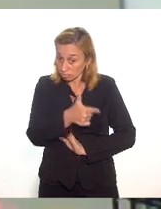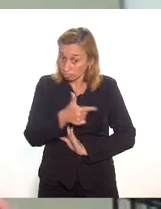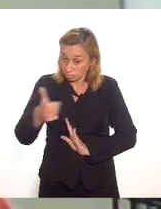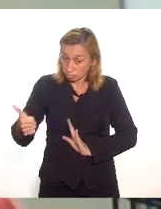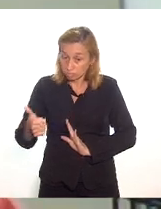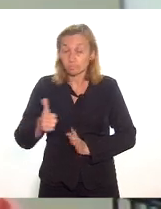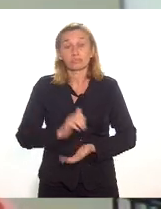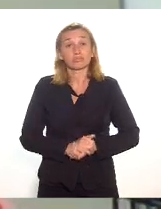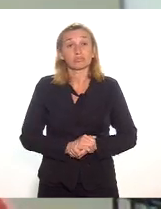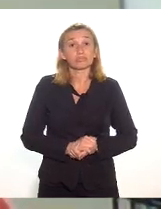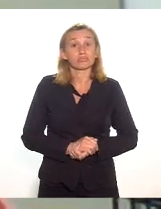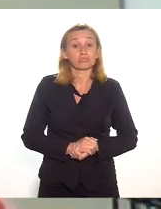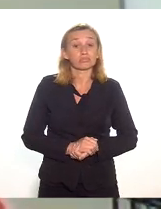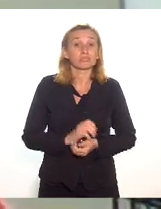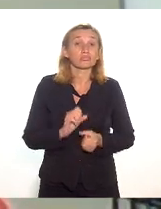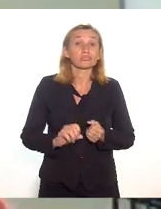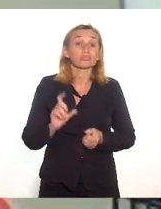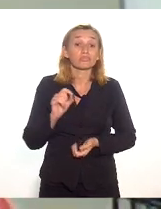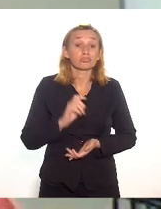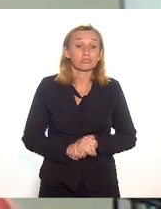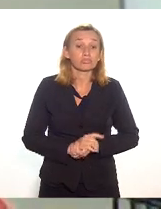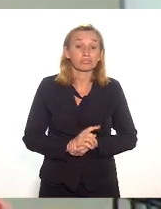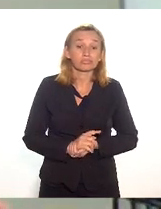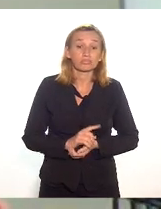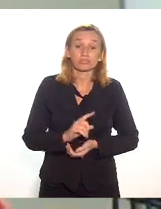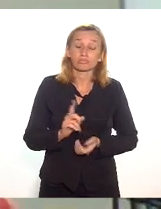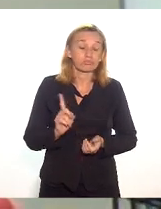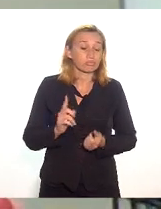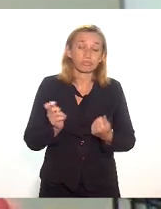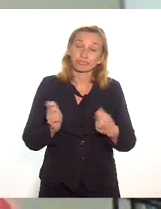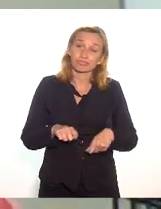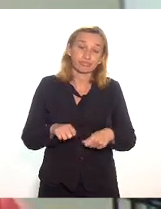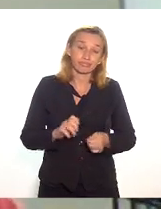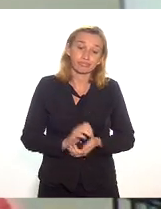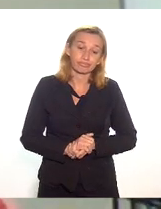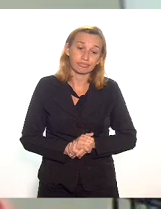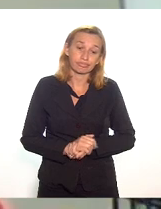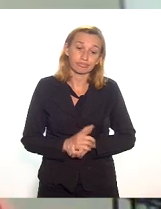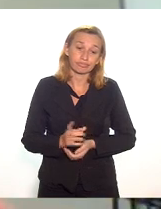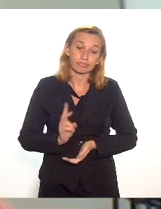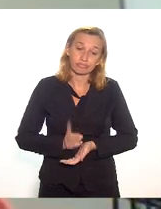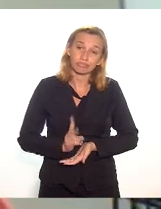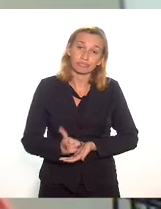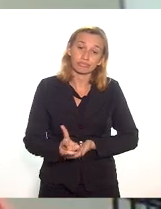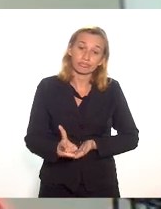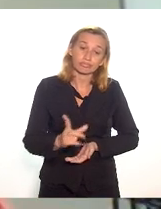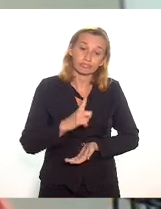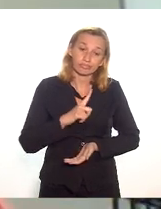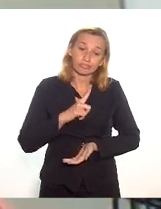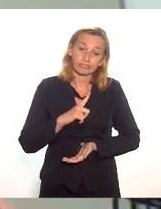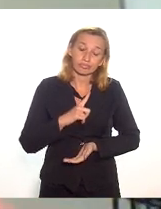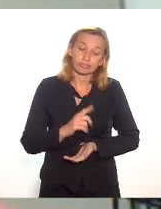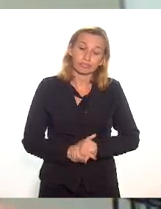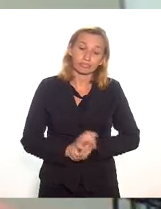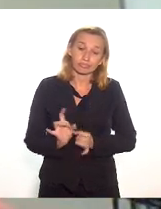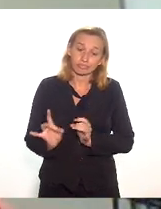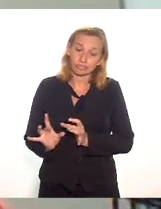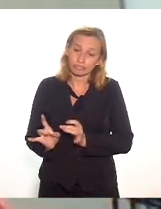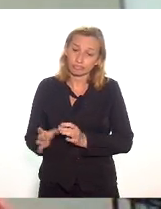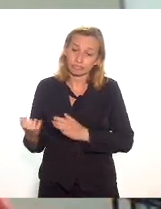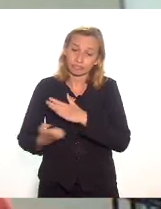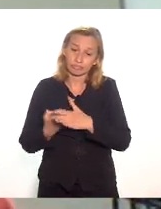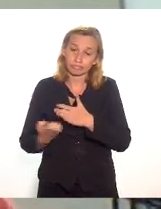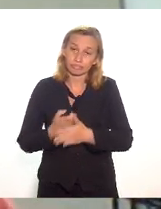57/2021 fazia com que não fosse possível ter continuidade o processo de privatização da